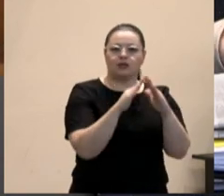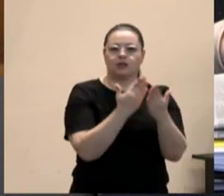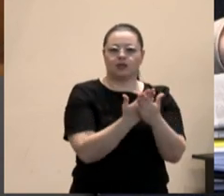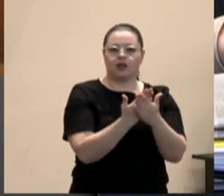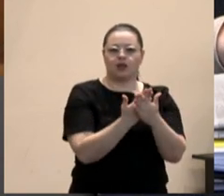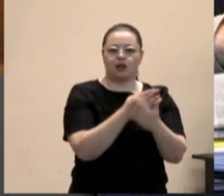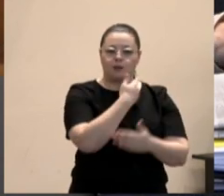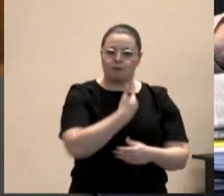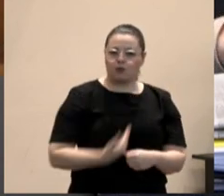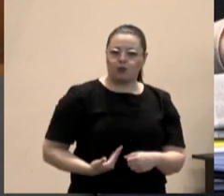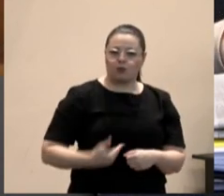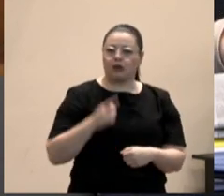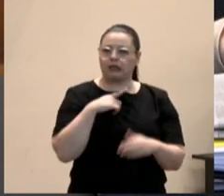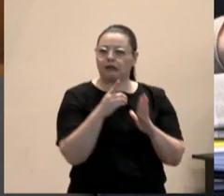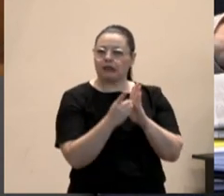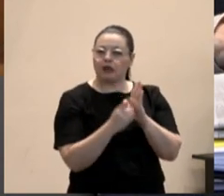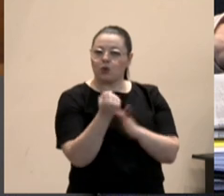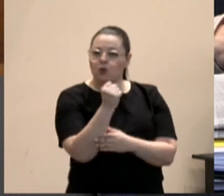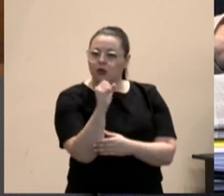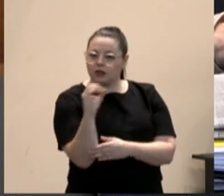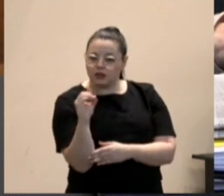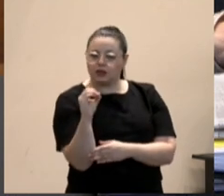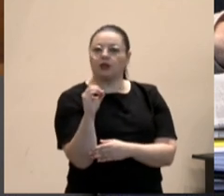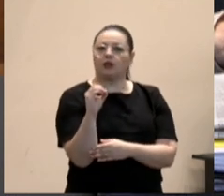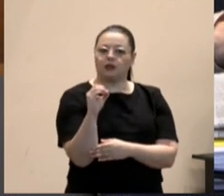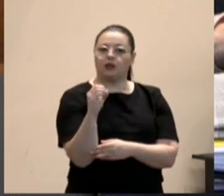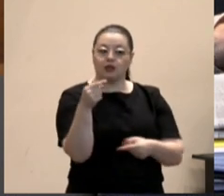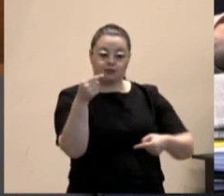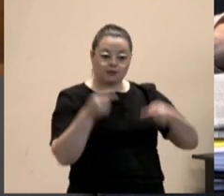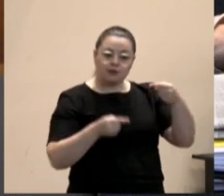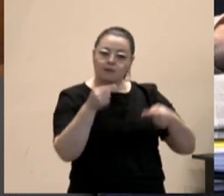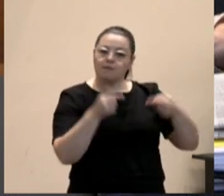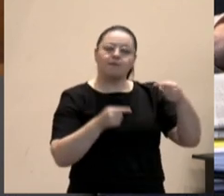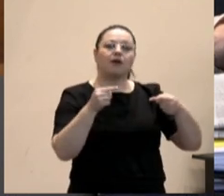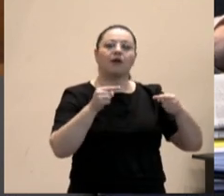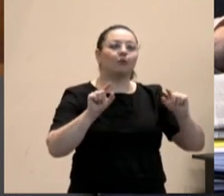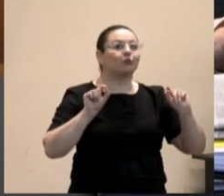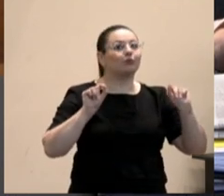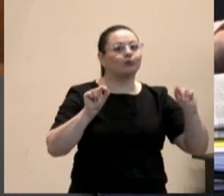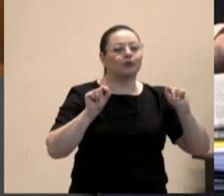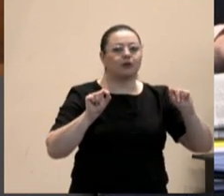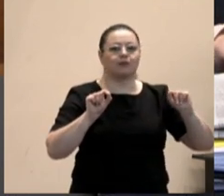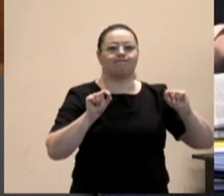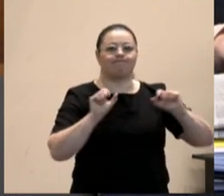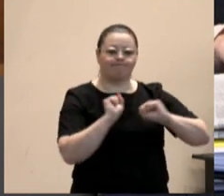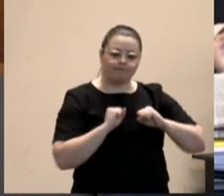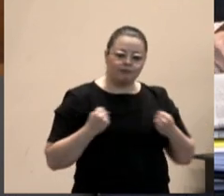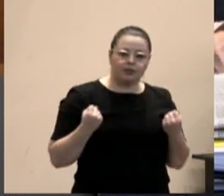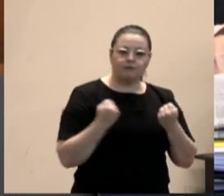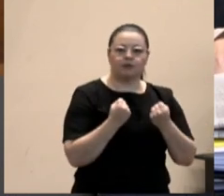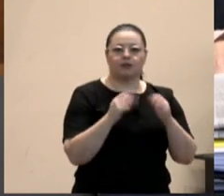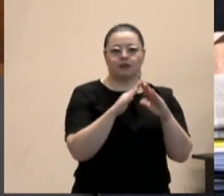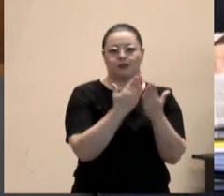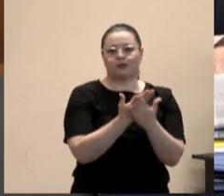80, quando o debate travado era, né, em defesa da escola